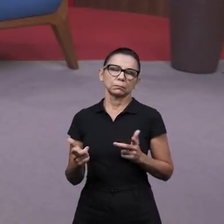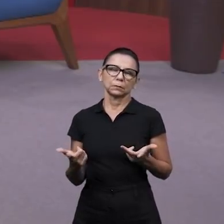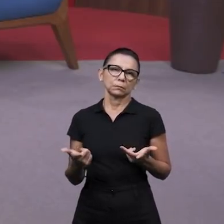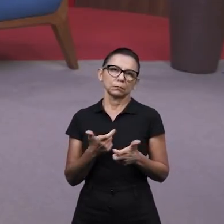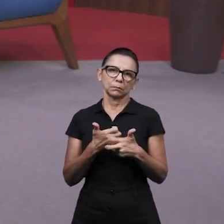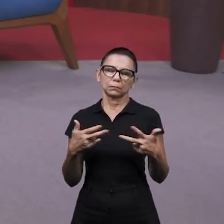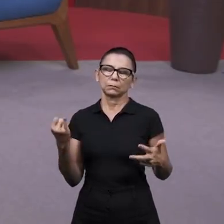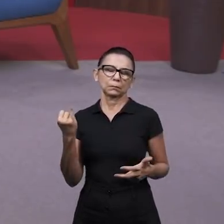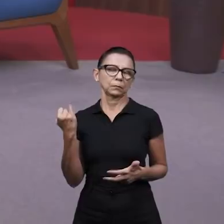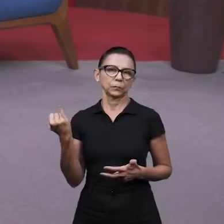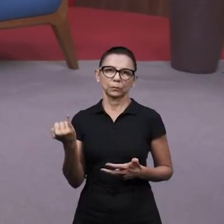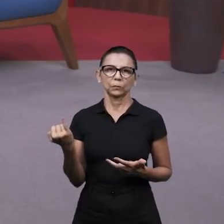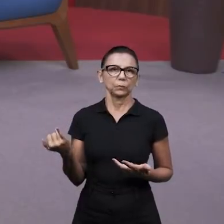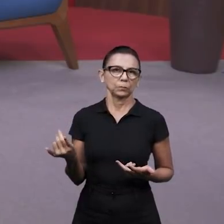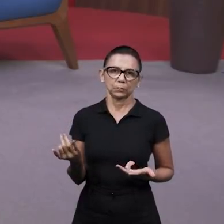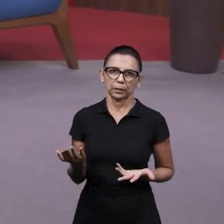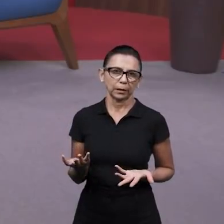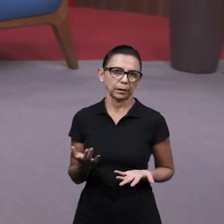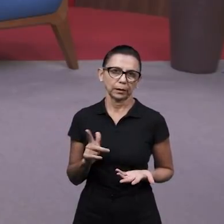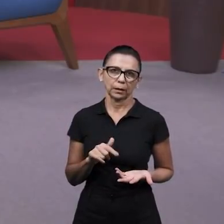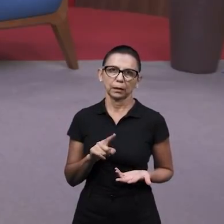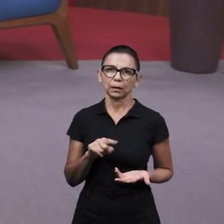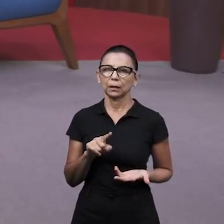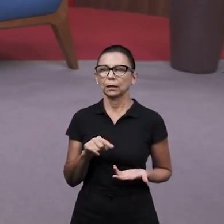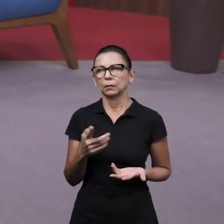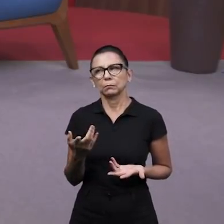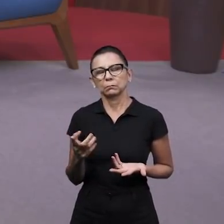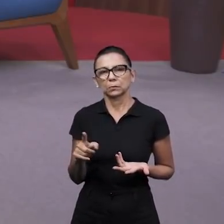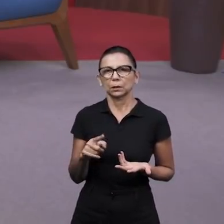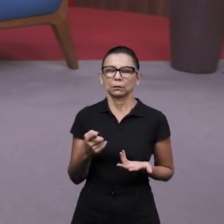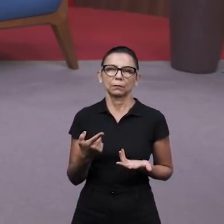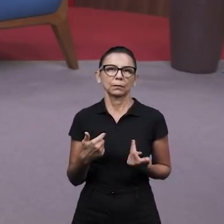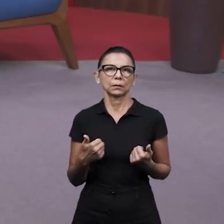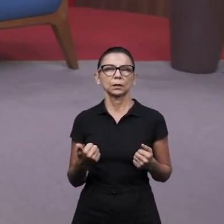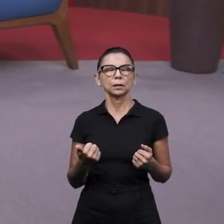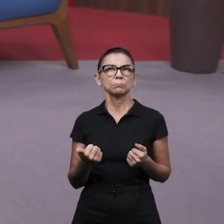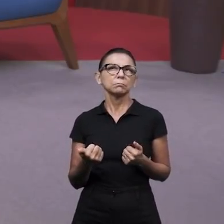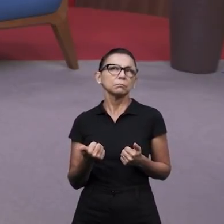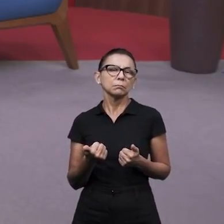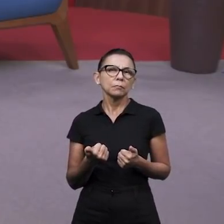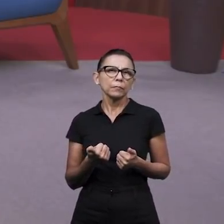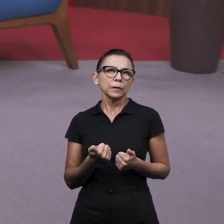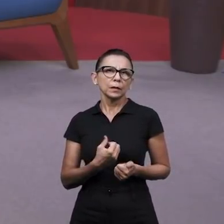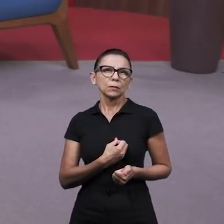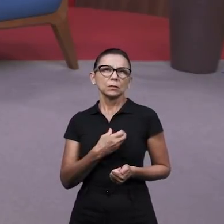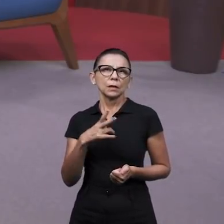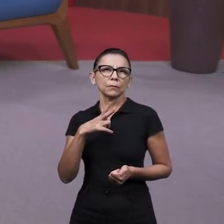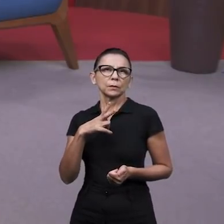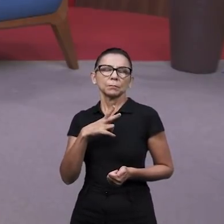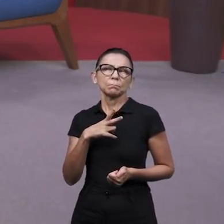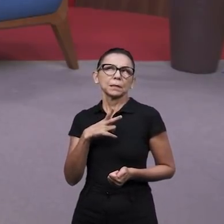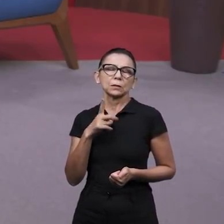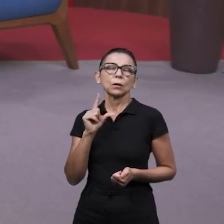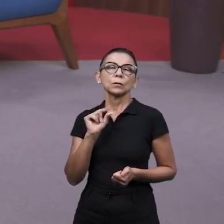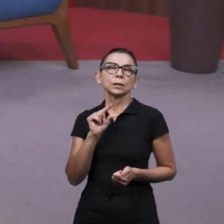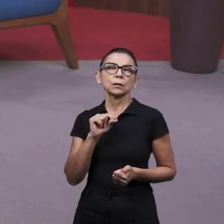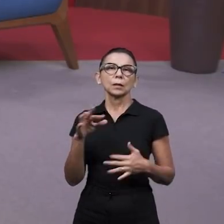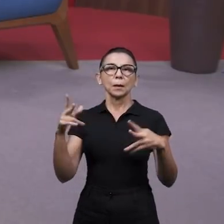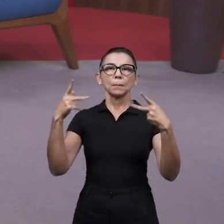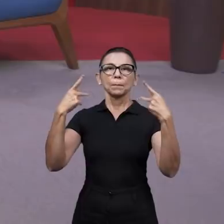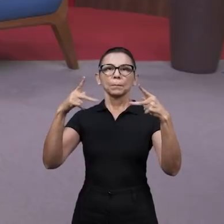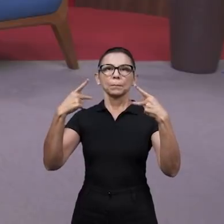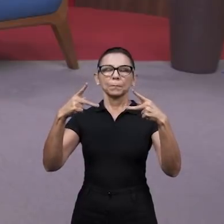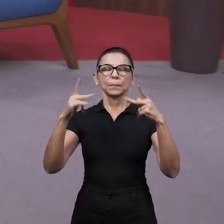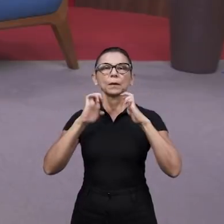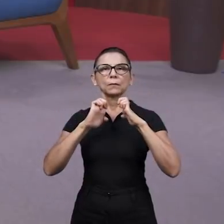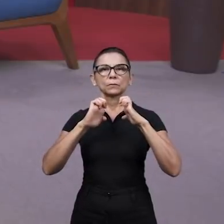uma coisa muito importante que envolve as nossas vidas, que é a pregação do Evangelho. Né? A pregação do